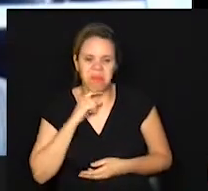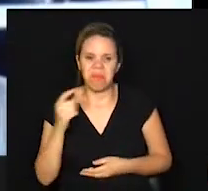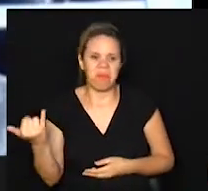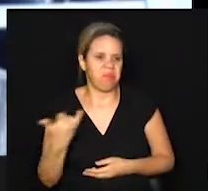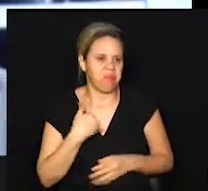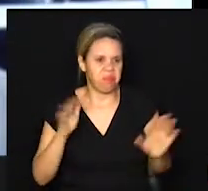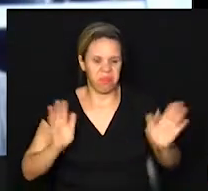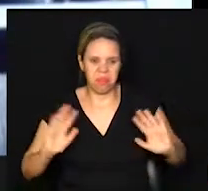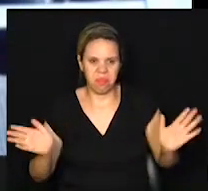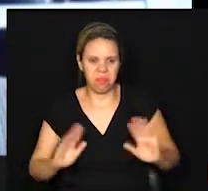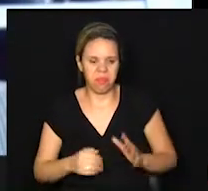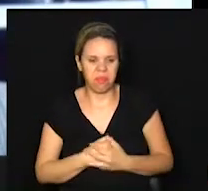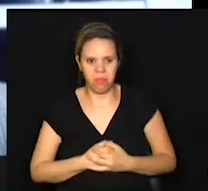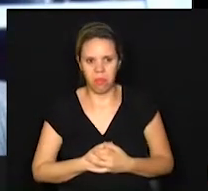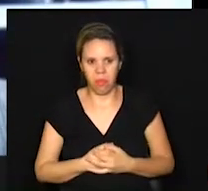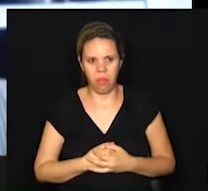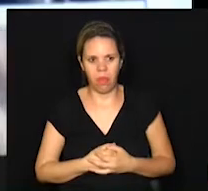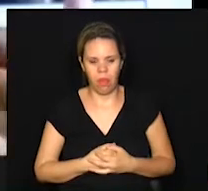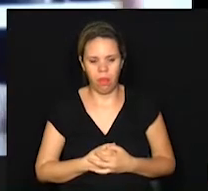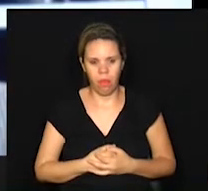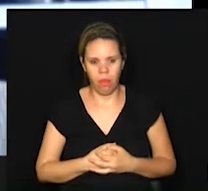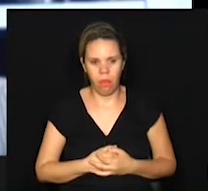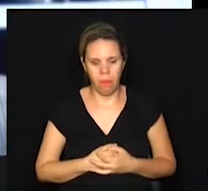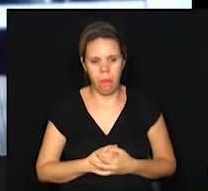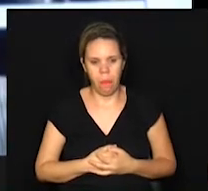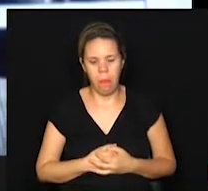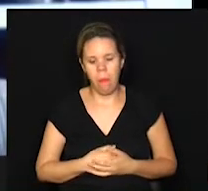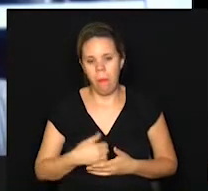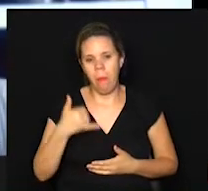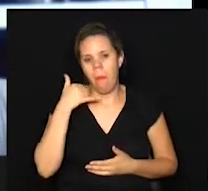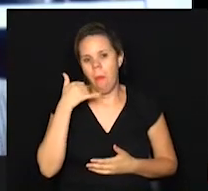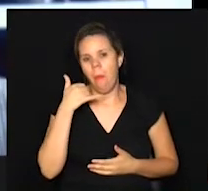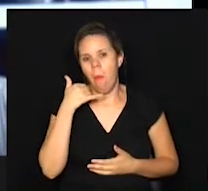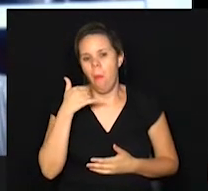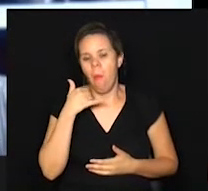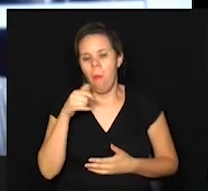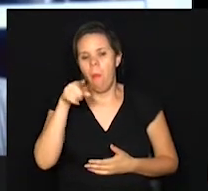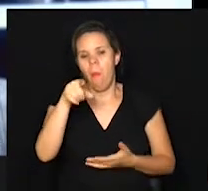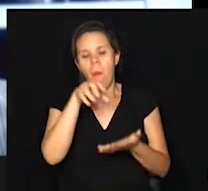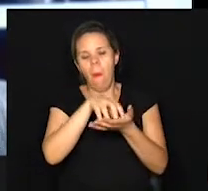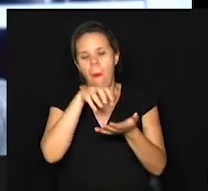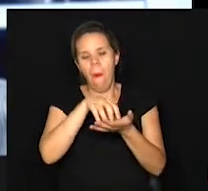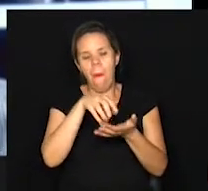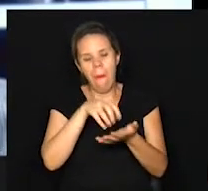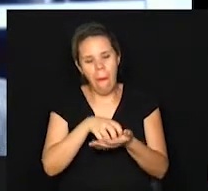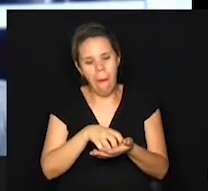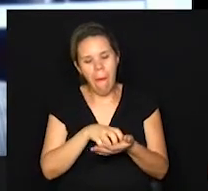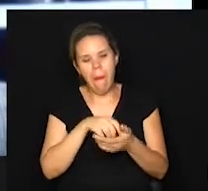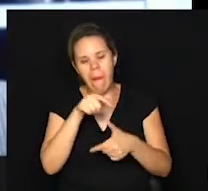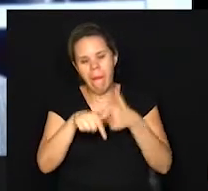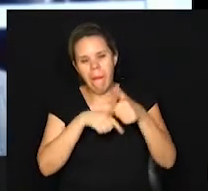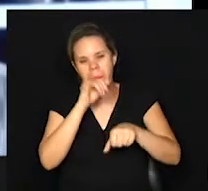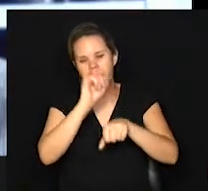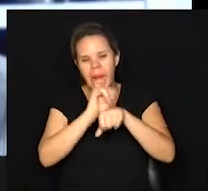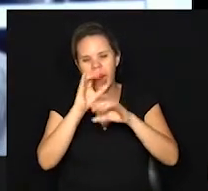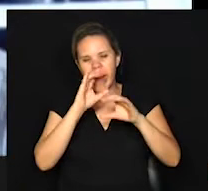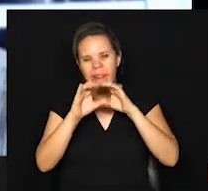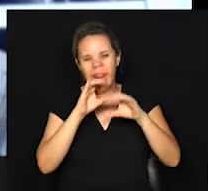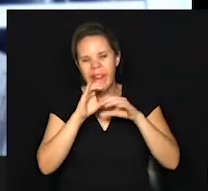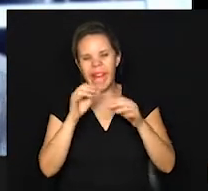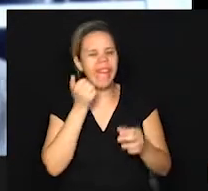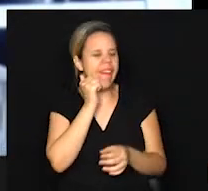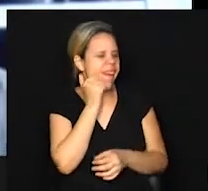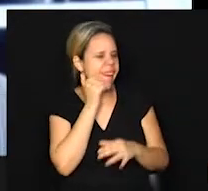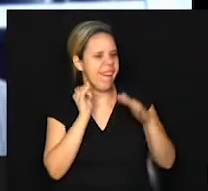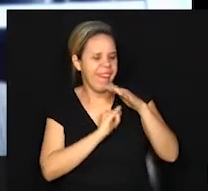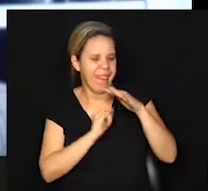nada, né? Ela fala, bom, liga no seu departamento do curso de Relações Internacionais, que é o Instituto de Ciências Sociais